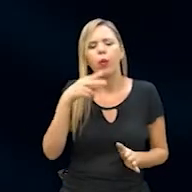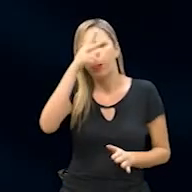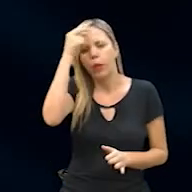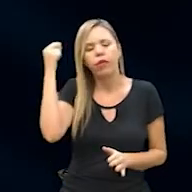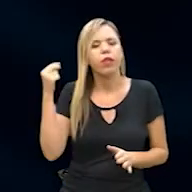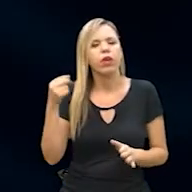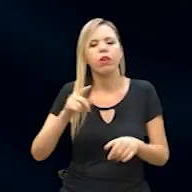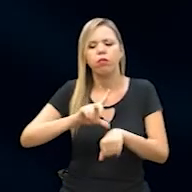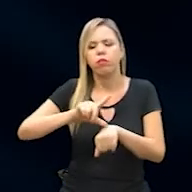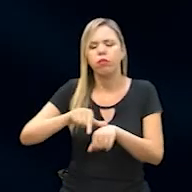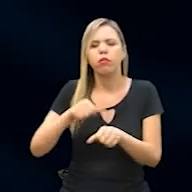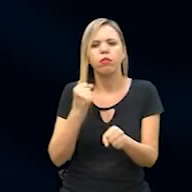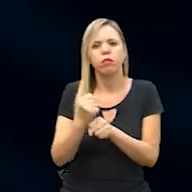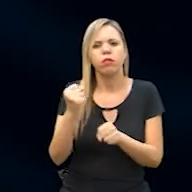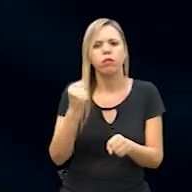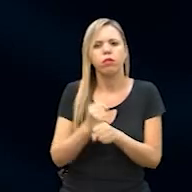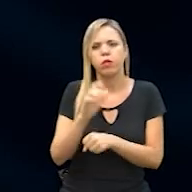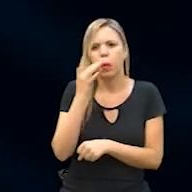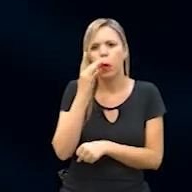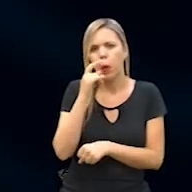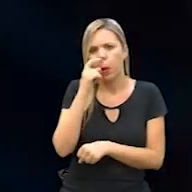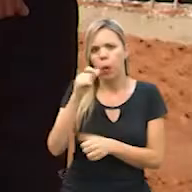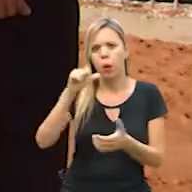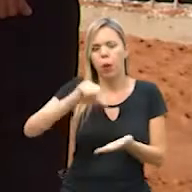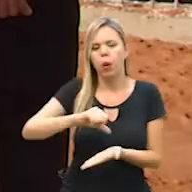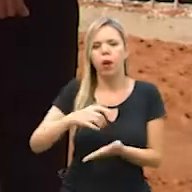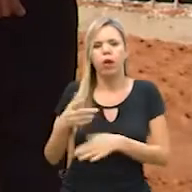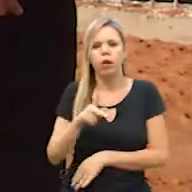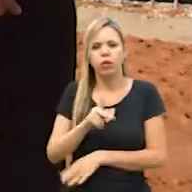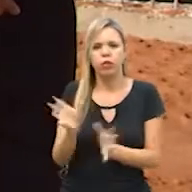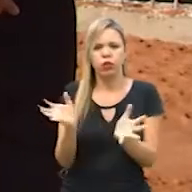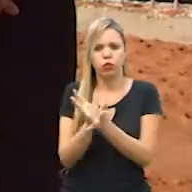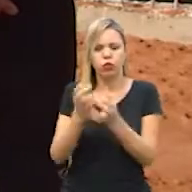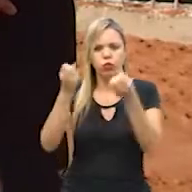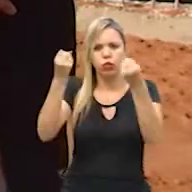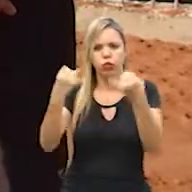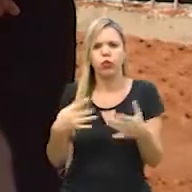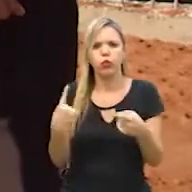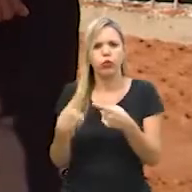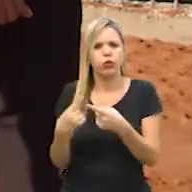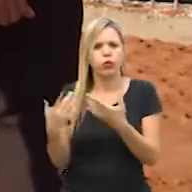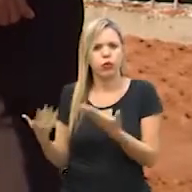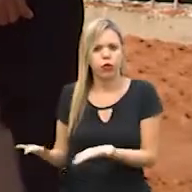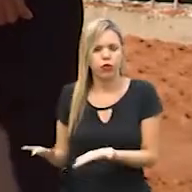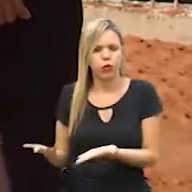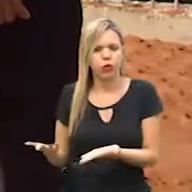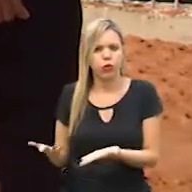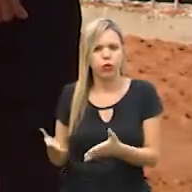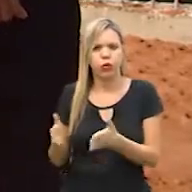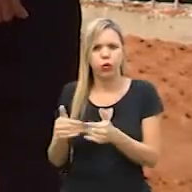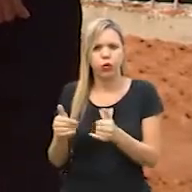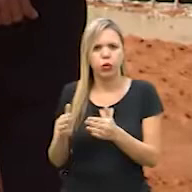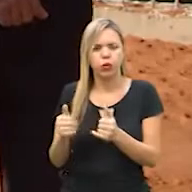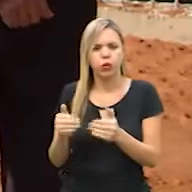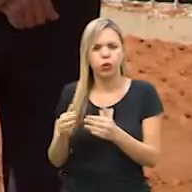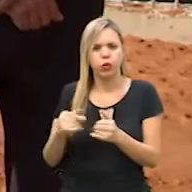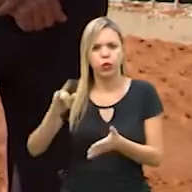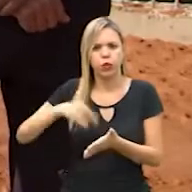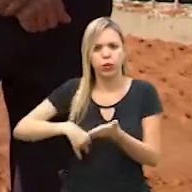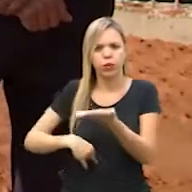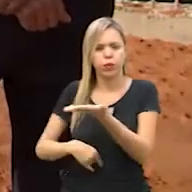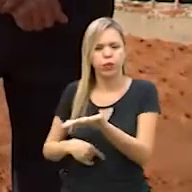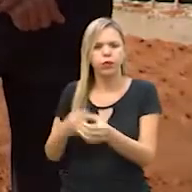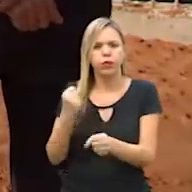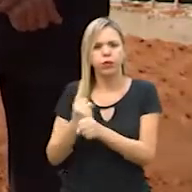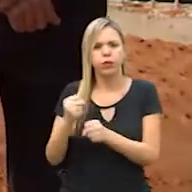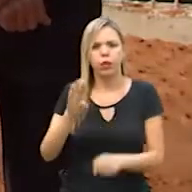o atraso das obras na região do Ouro Verde. O presidente da comissão explicou o motivo das solicitações do